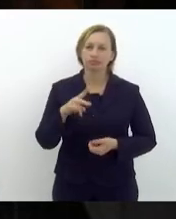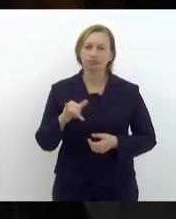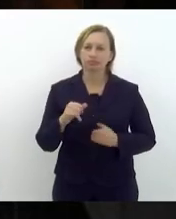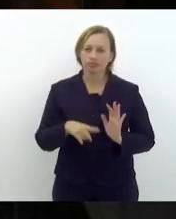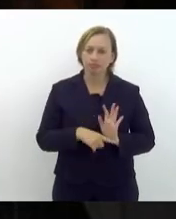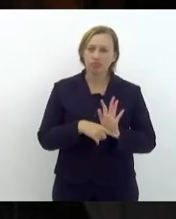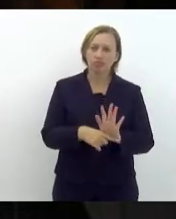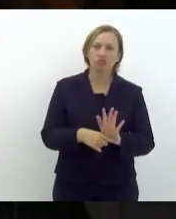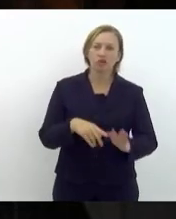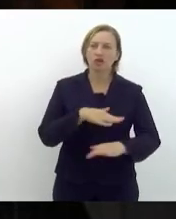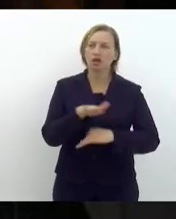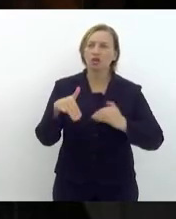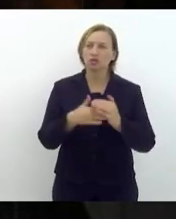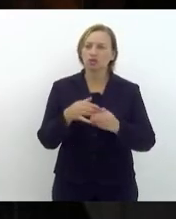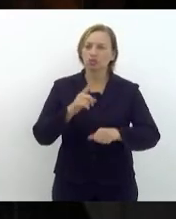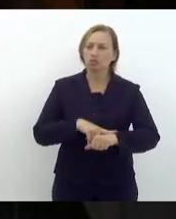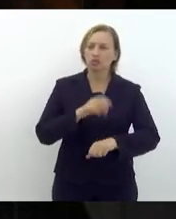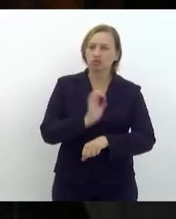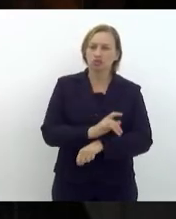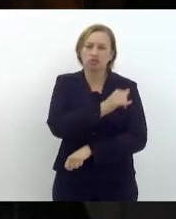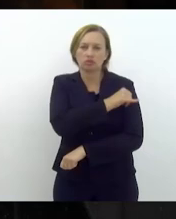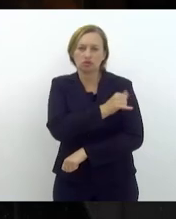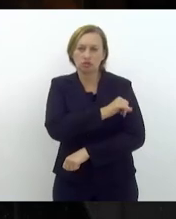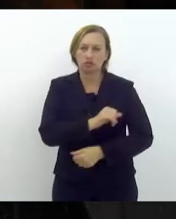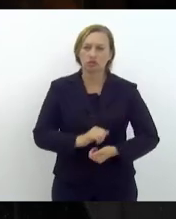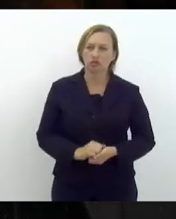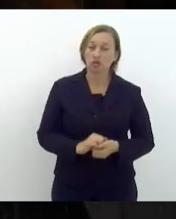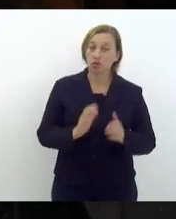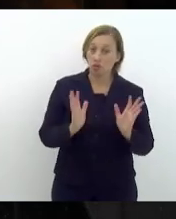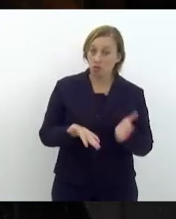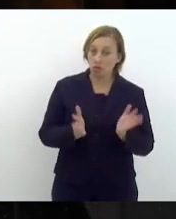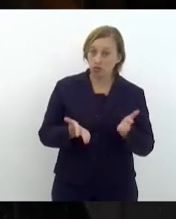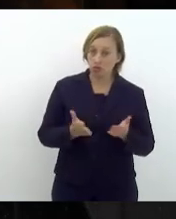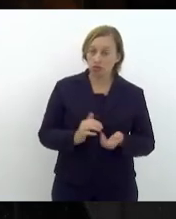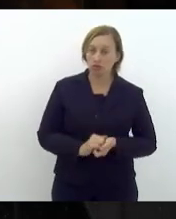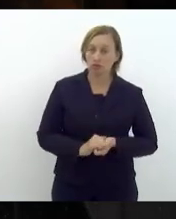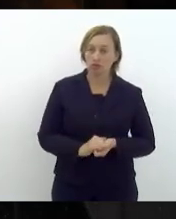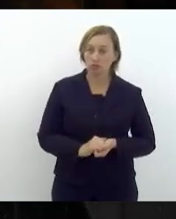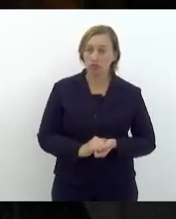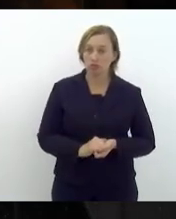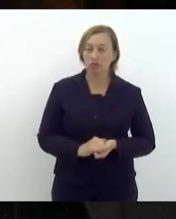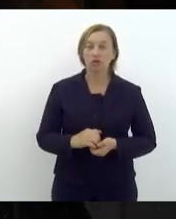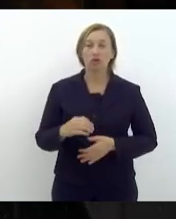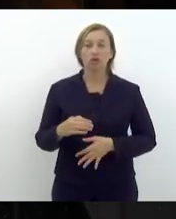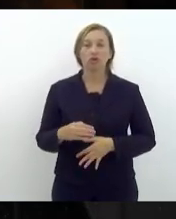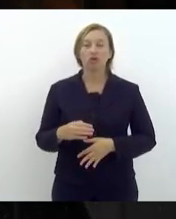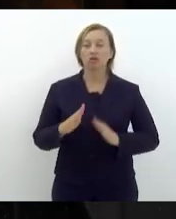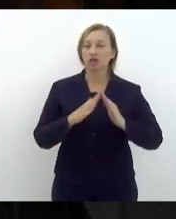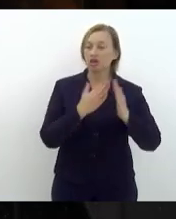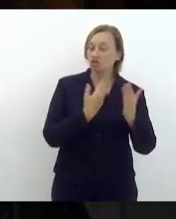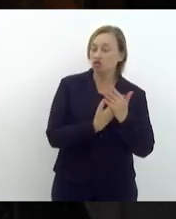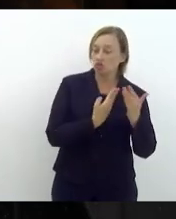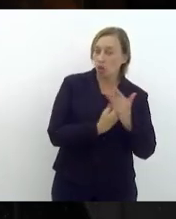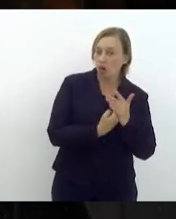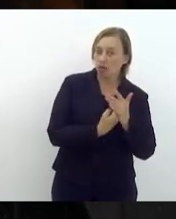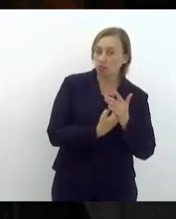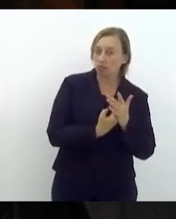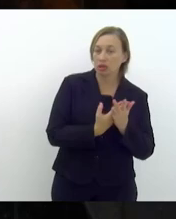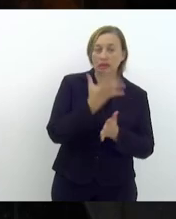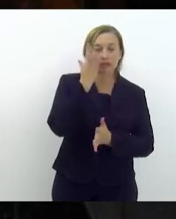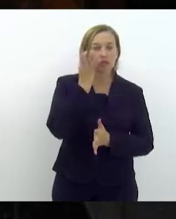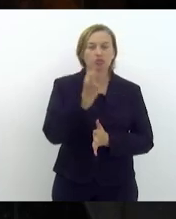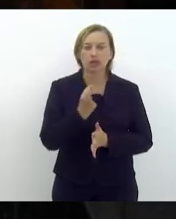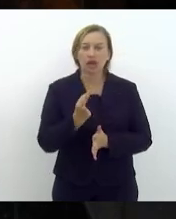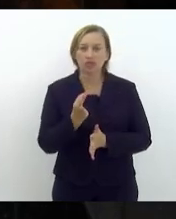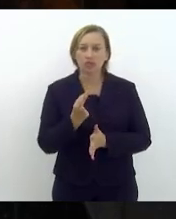em toda Juventude do Estado do Rio de Janeiro que hoje está no banco escolar sem saber o que